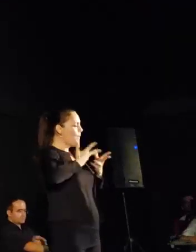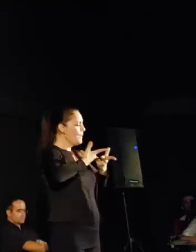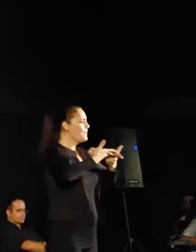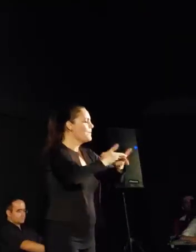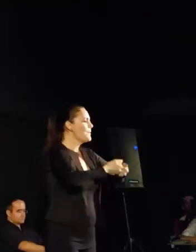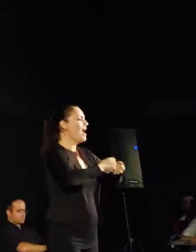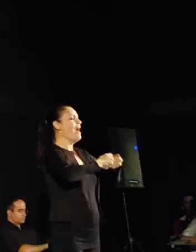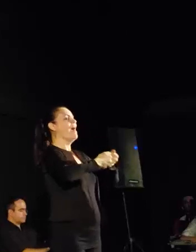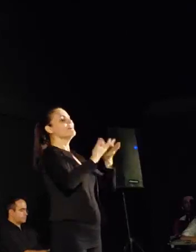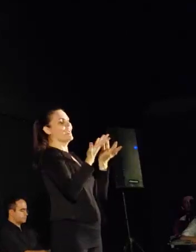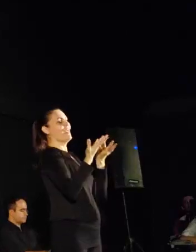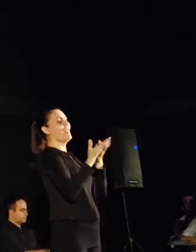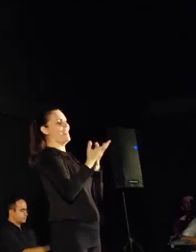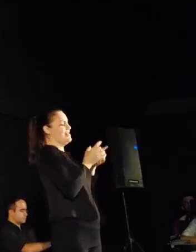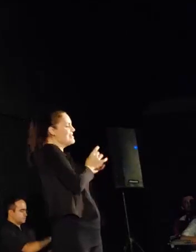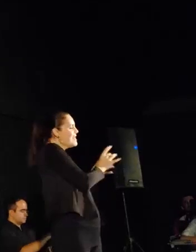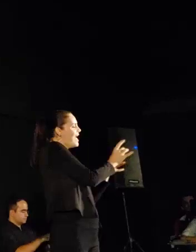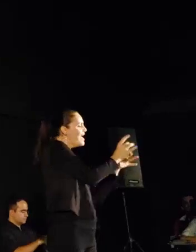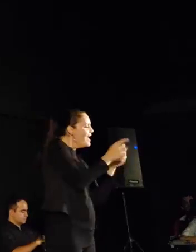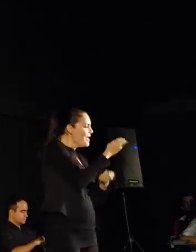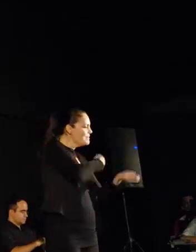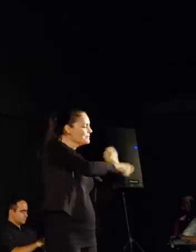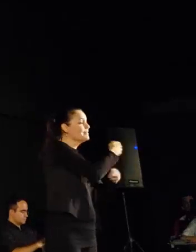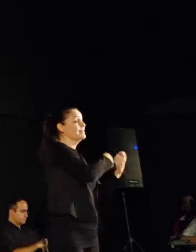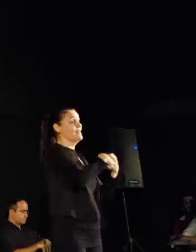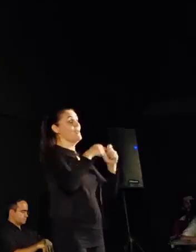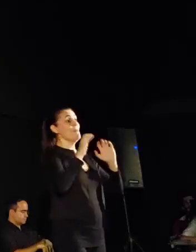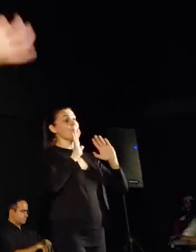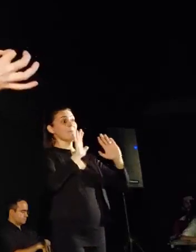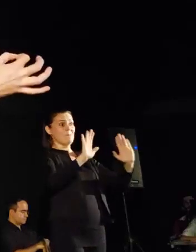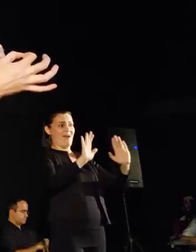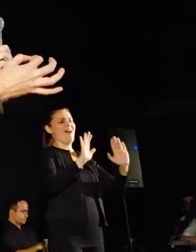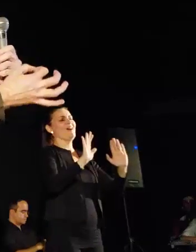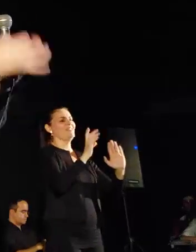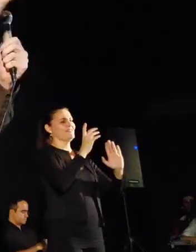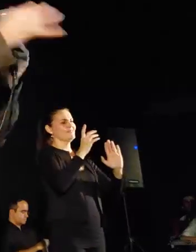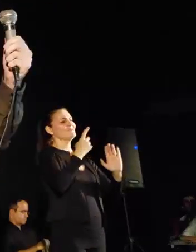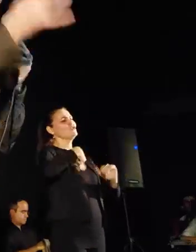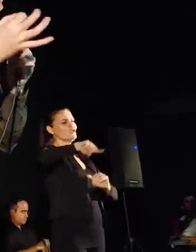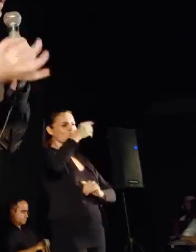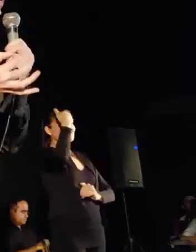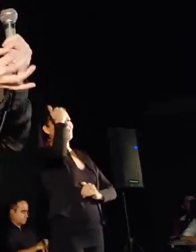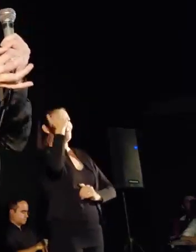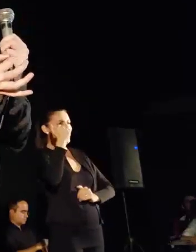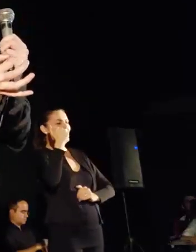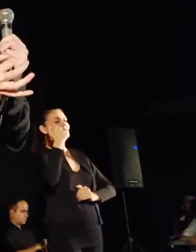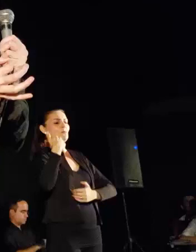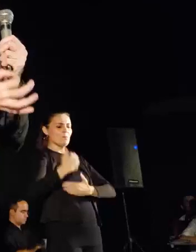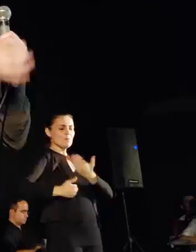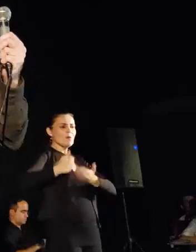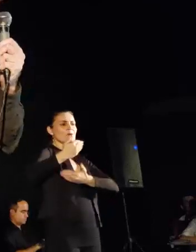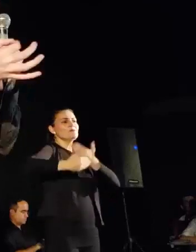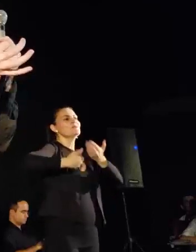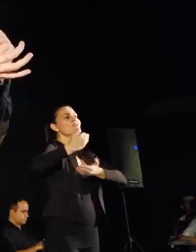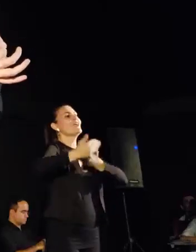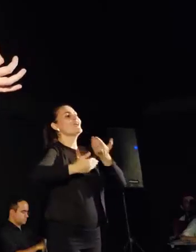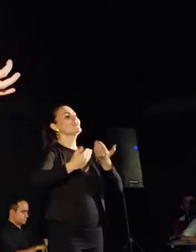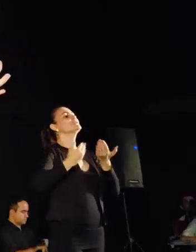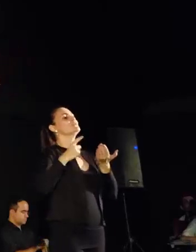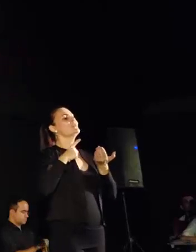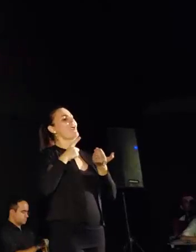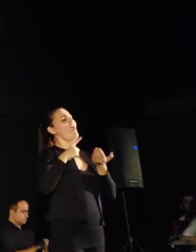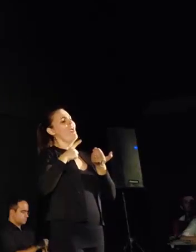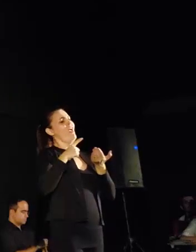sempre foi. Certo? O processo de concentração, ele gera a conservação da concentração, em larga